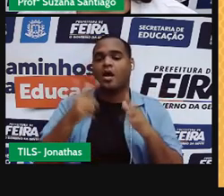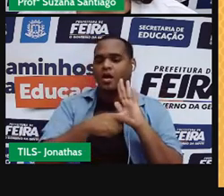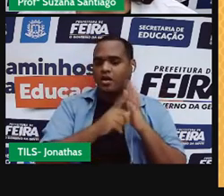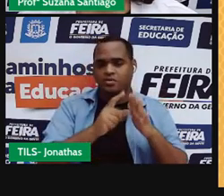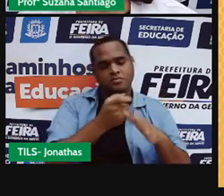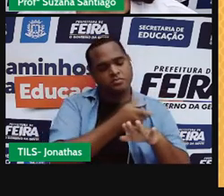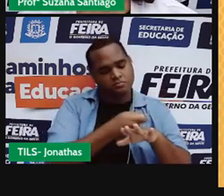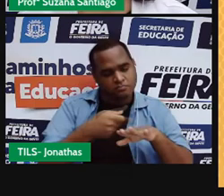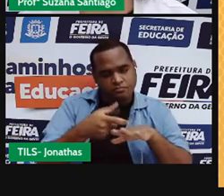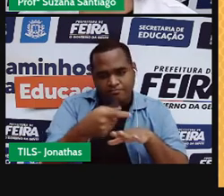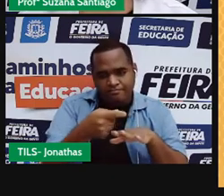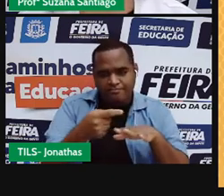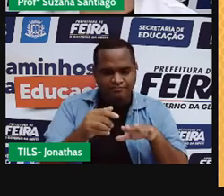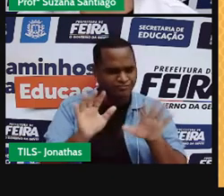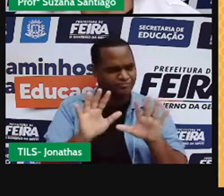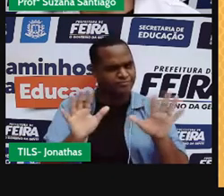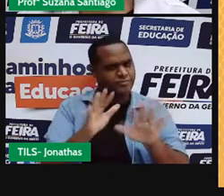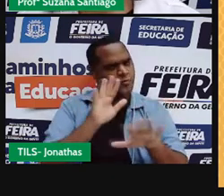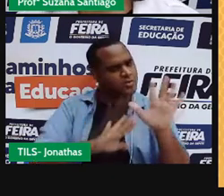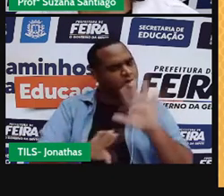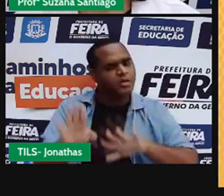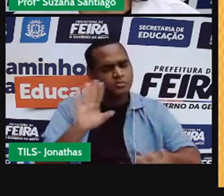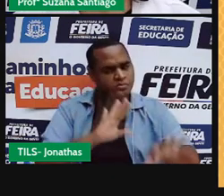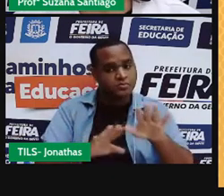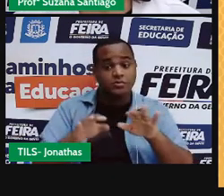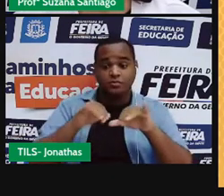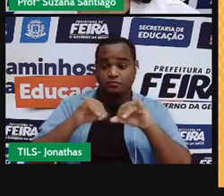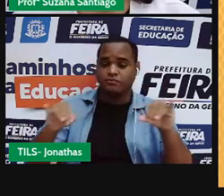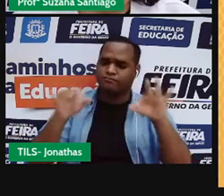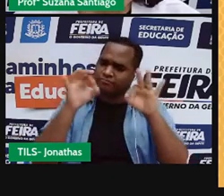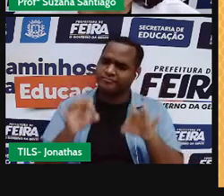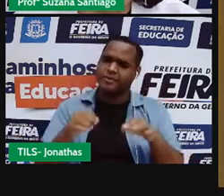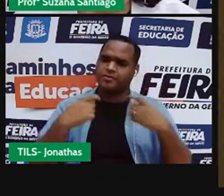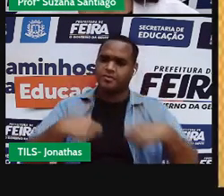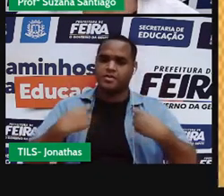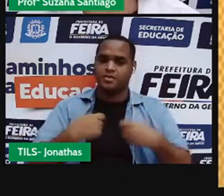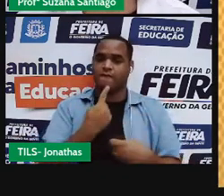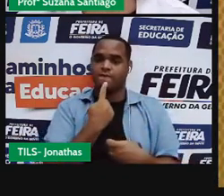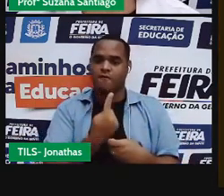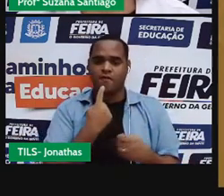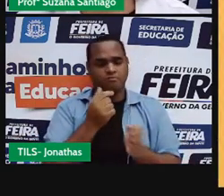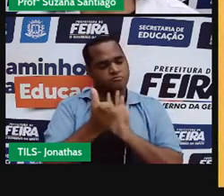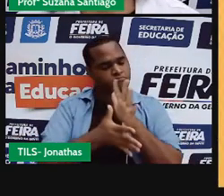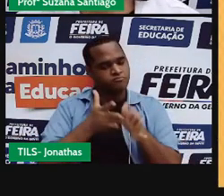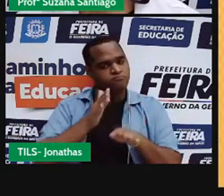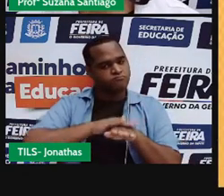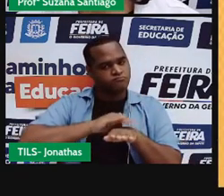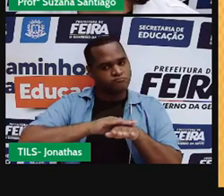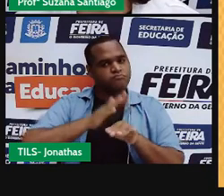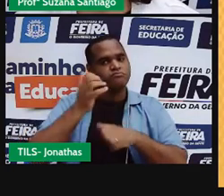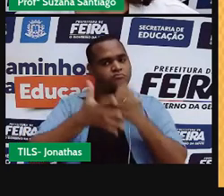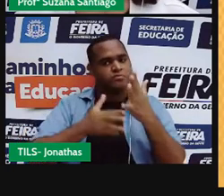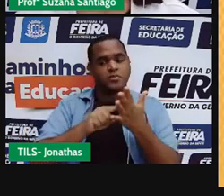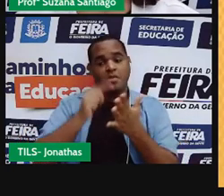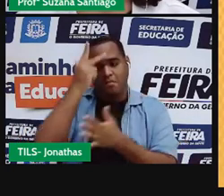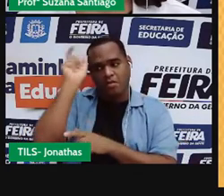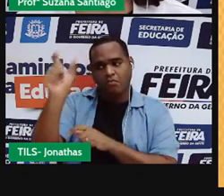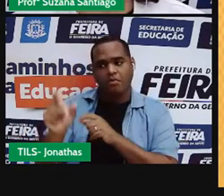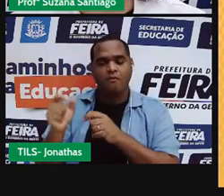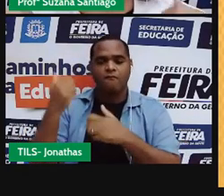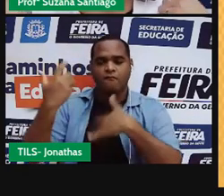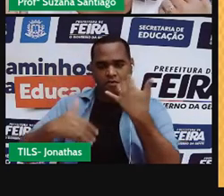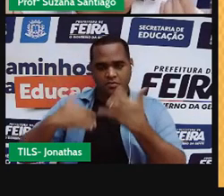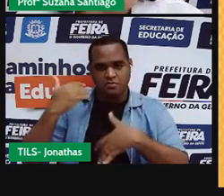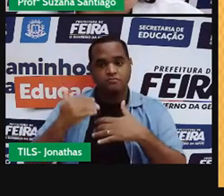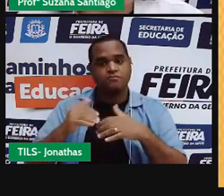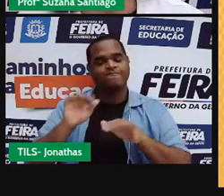essas notícias, a gente precisa ter certeza do que a gente está falando, de quem que a gente está falando, né? Então, antes da